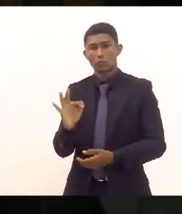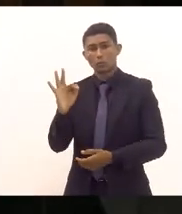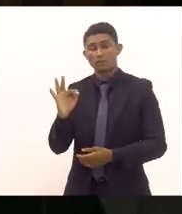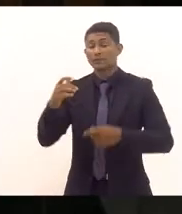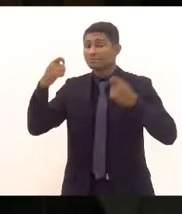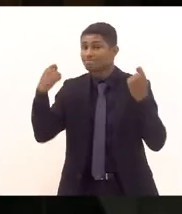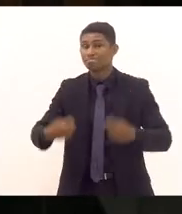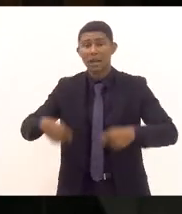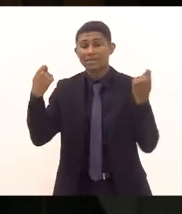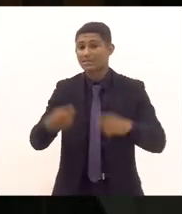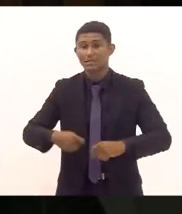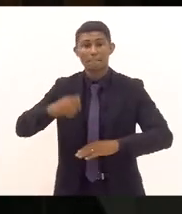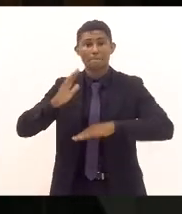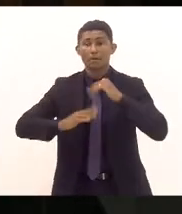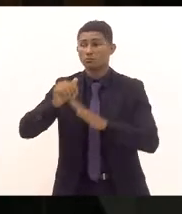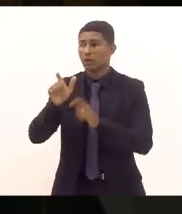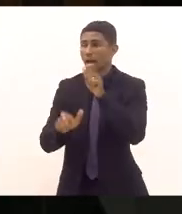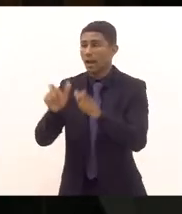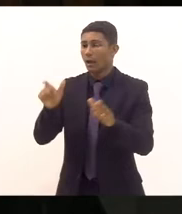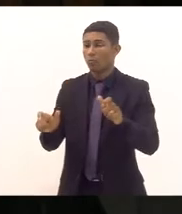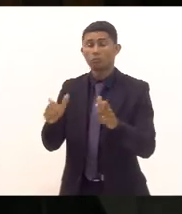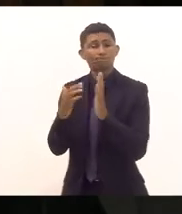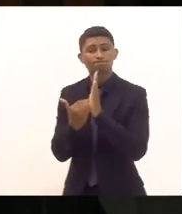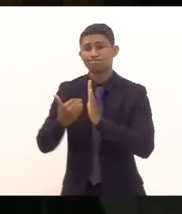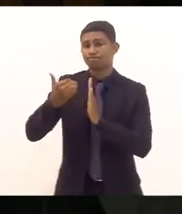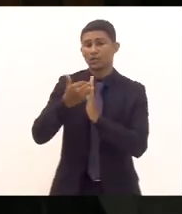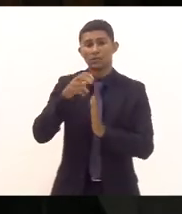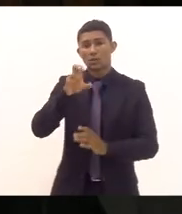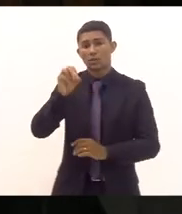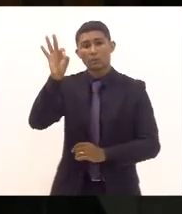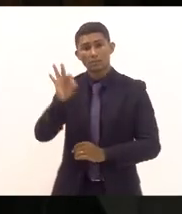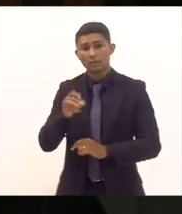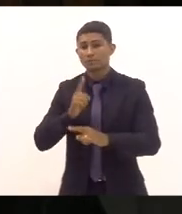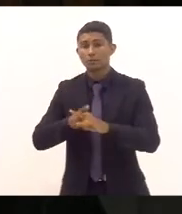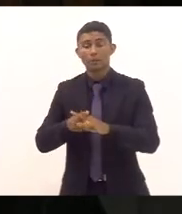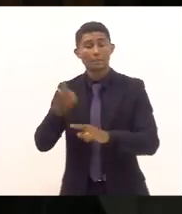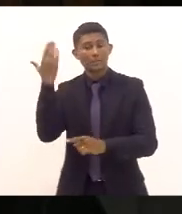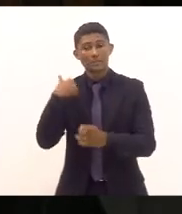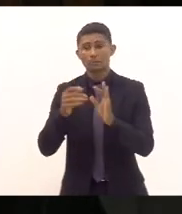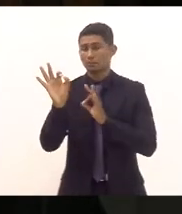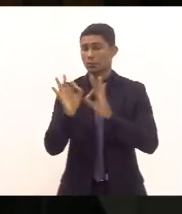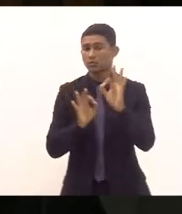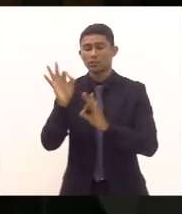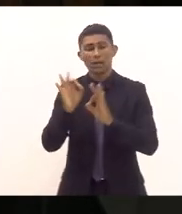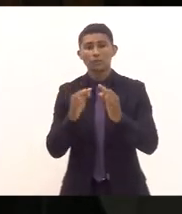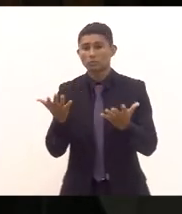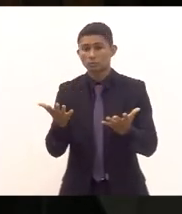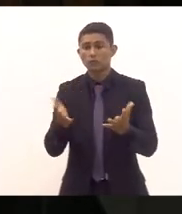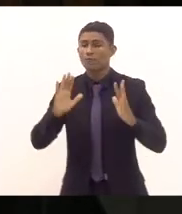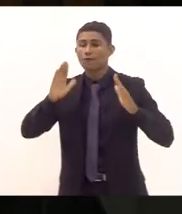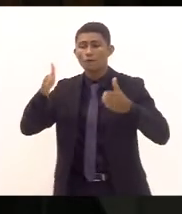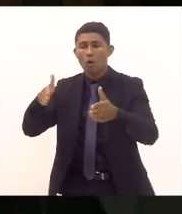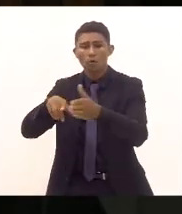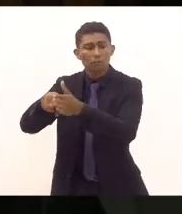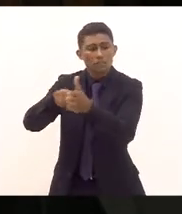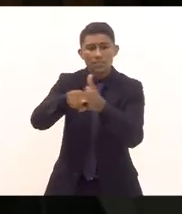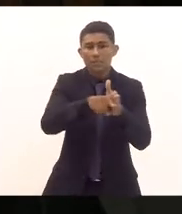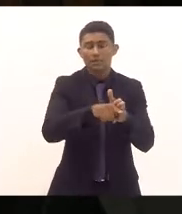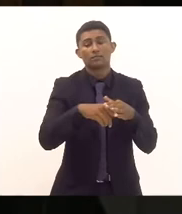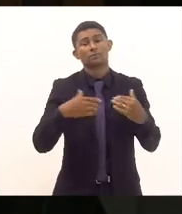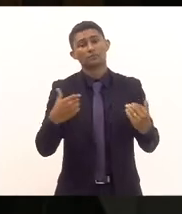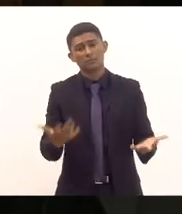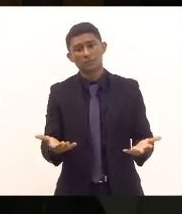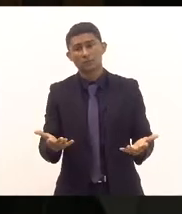cinquenta por cento maior do que tem outro tem hoje pelo seu projeto original mas essa ocupação desses